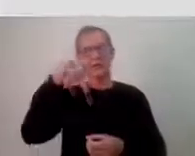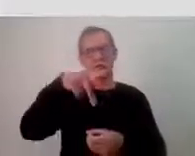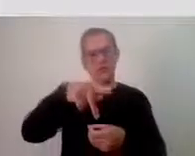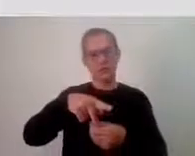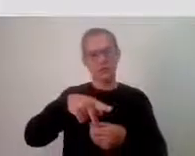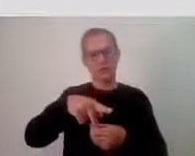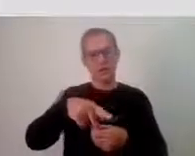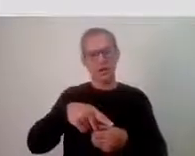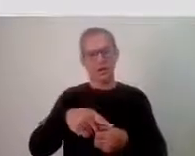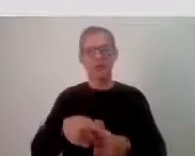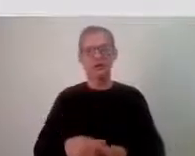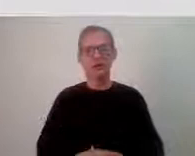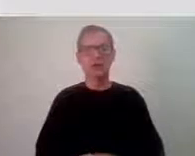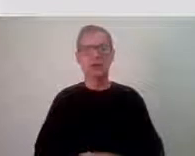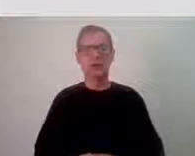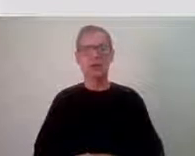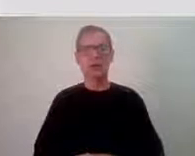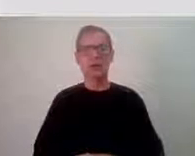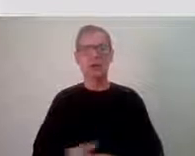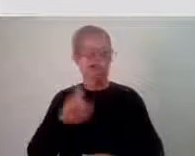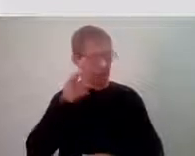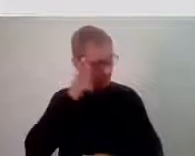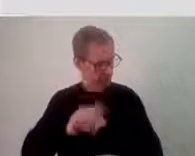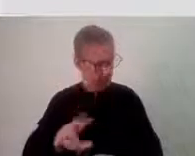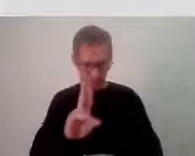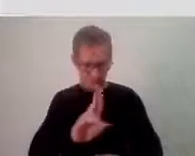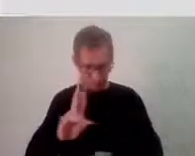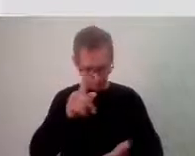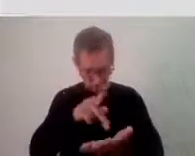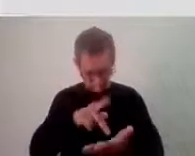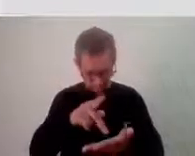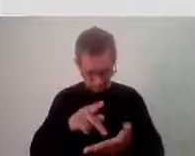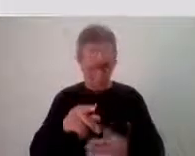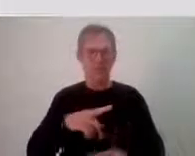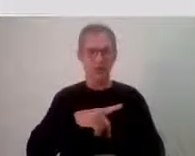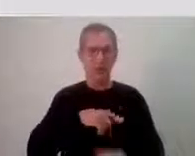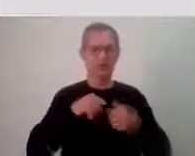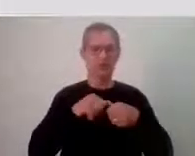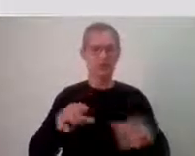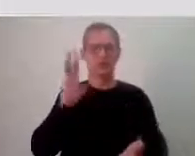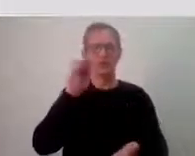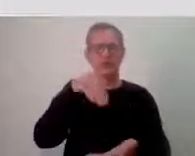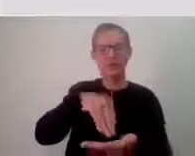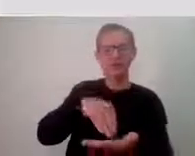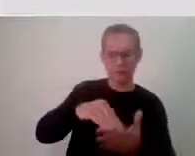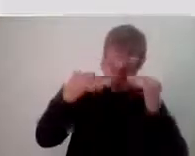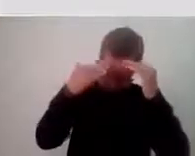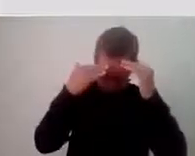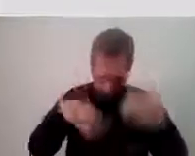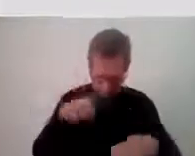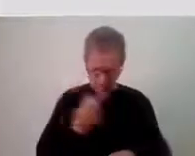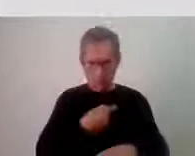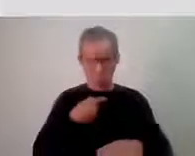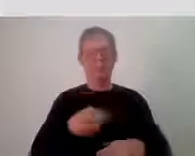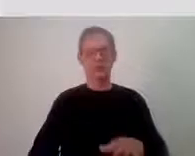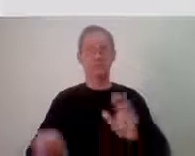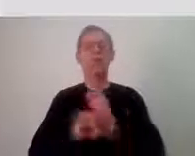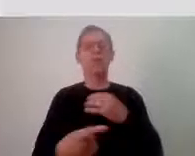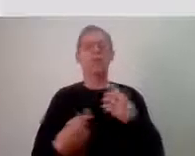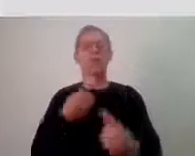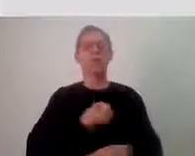será economizada quando o consumo real seguir esse modelo. Para a gente descobrir qual